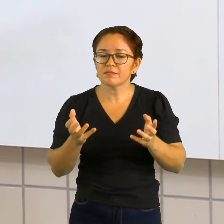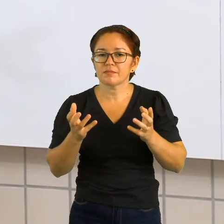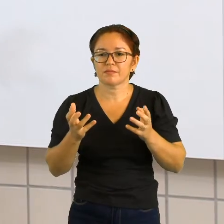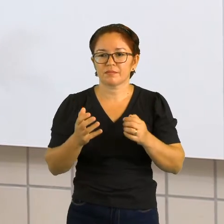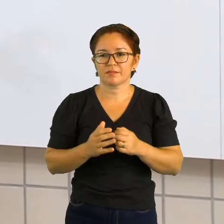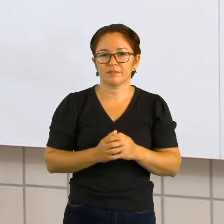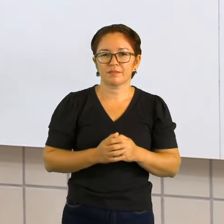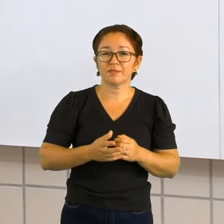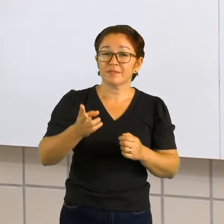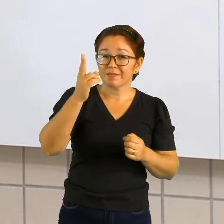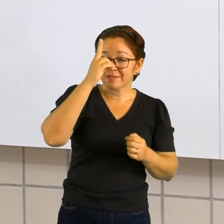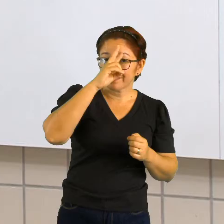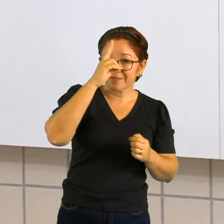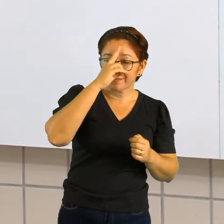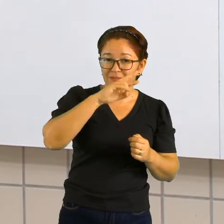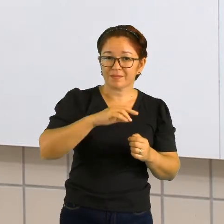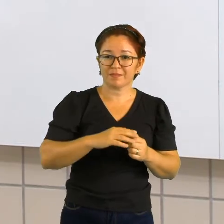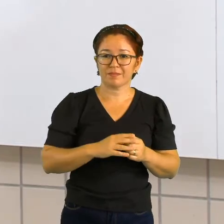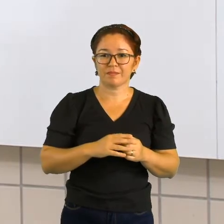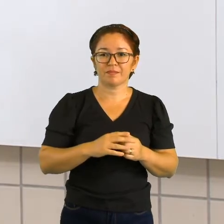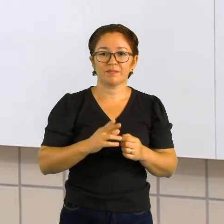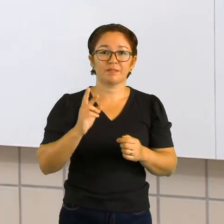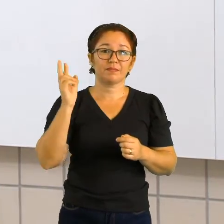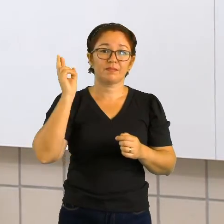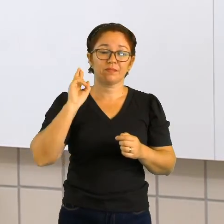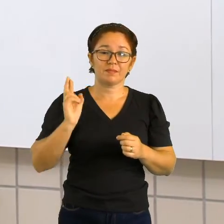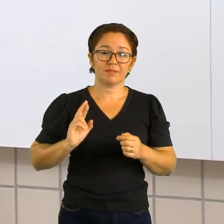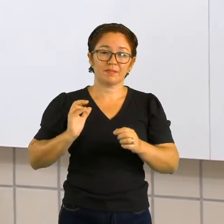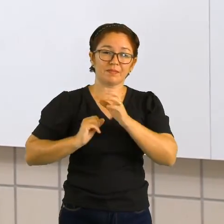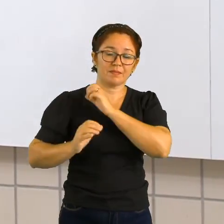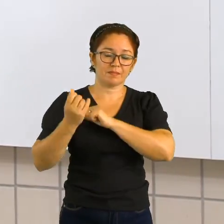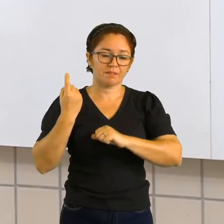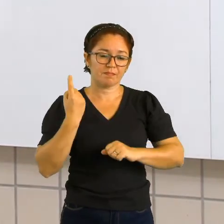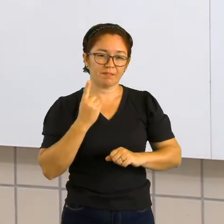aquele foragido, lá que encontrou Rapunzel,